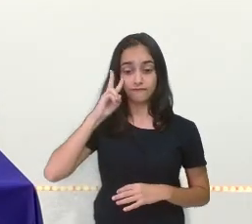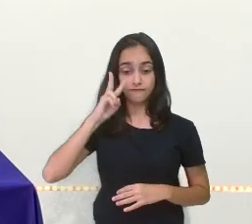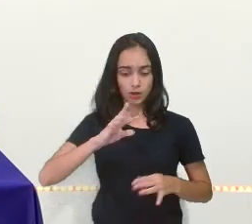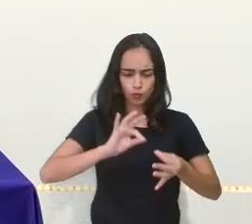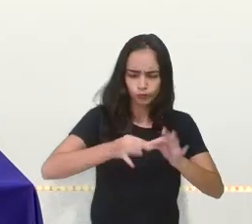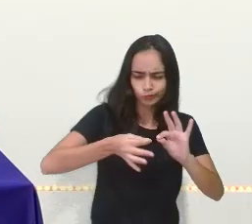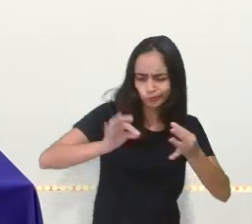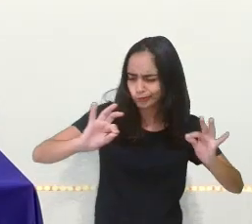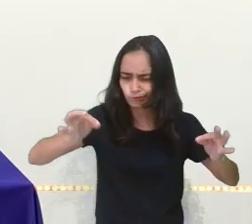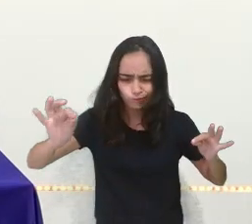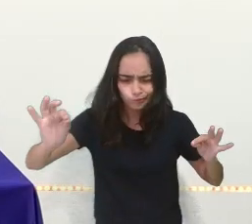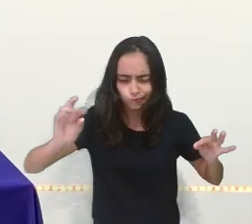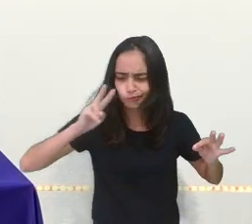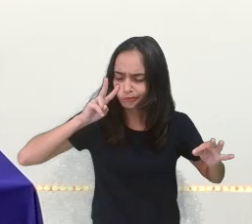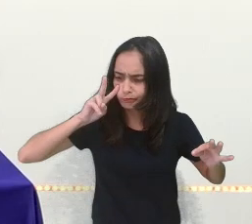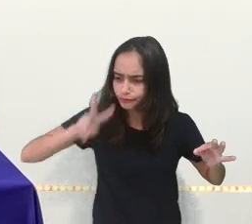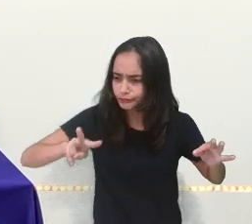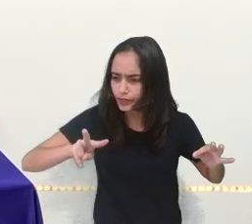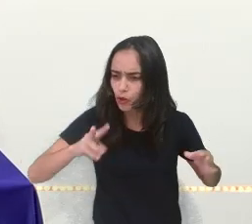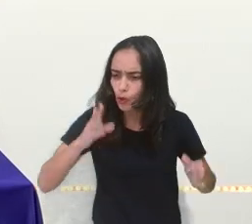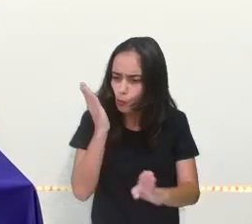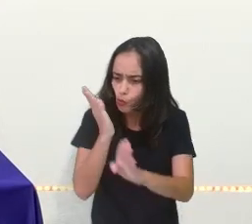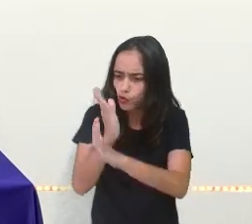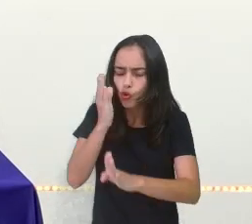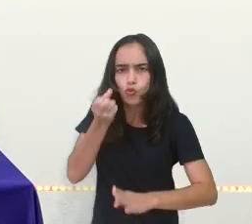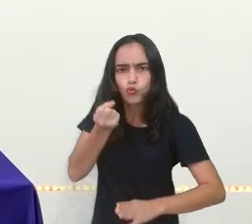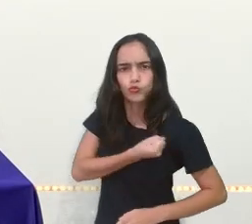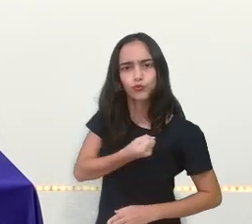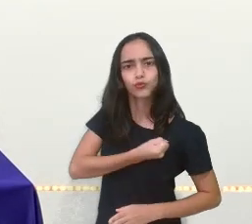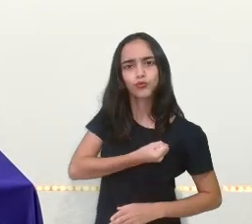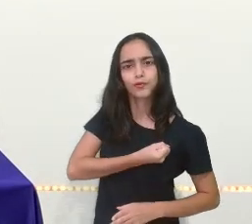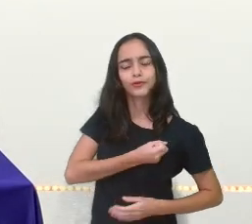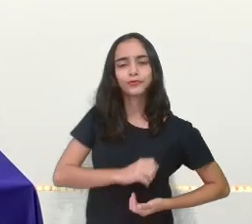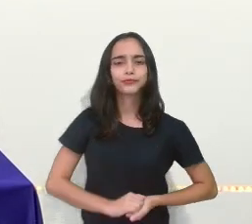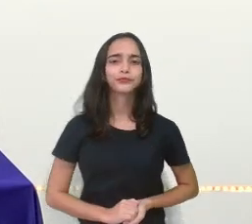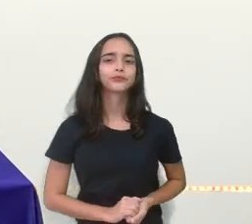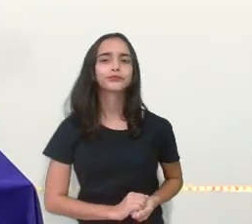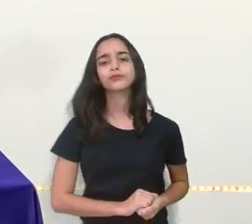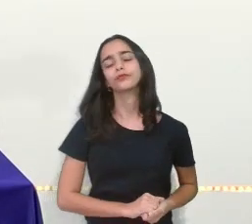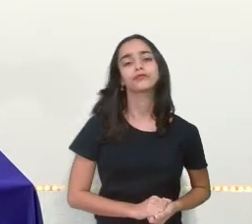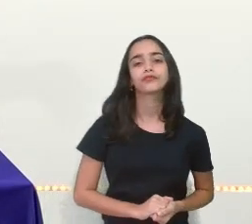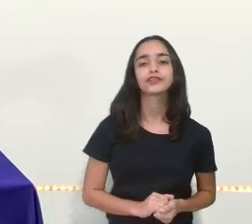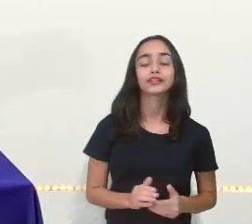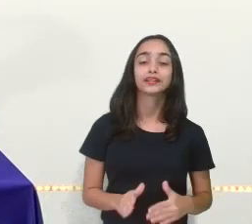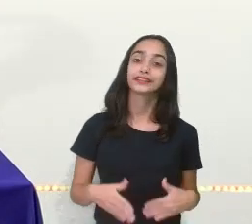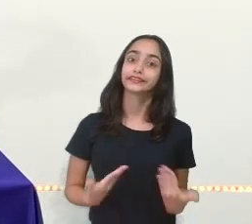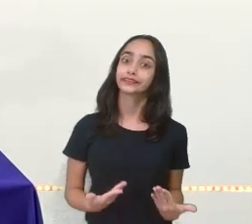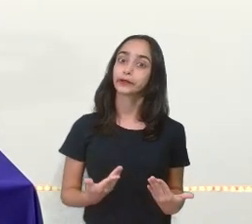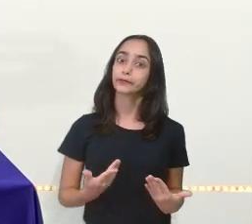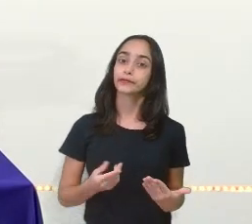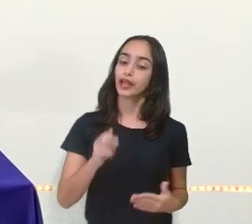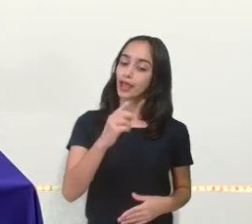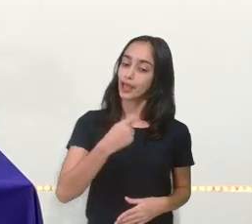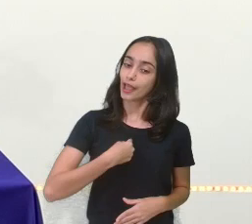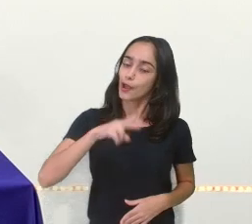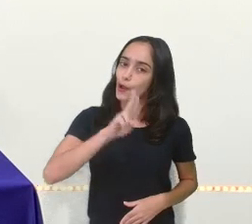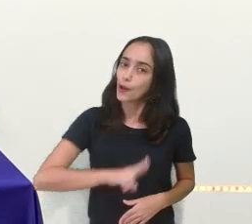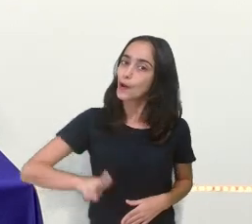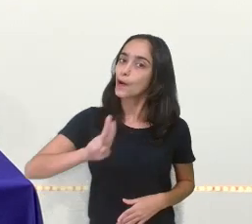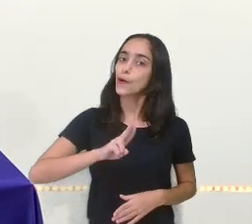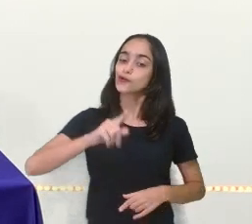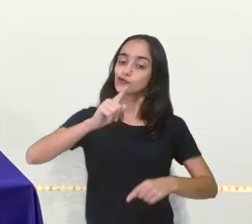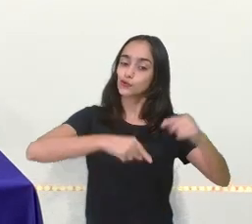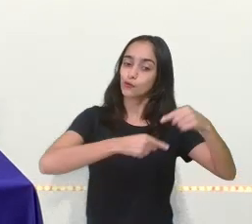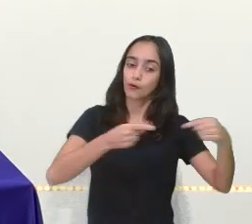número como a medida, desse objeto que eu estou utilizando. E para isso, eu estou utilizando também um